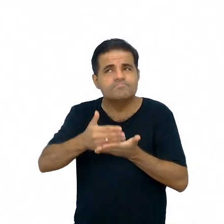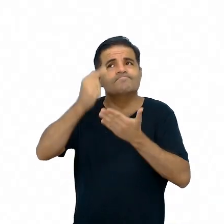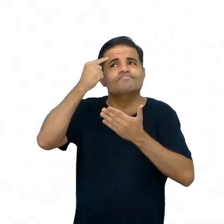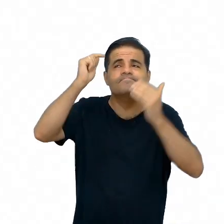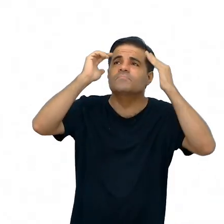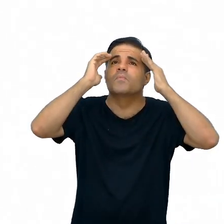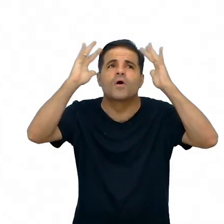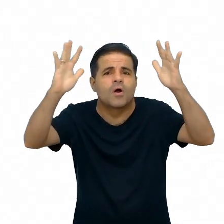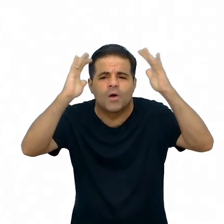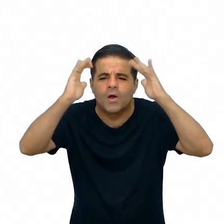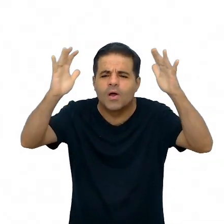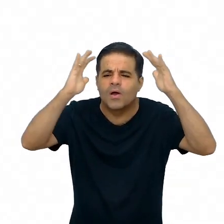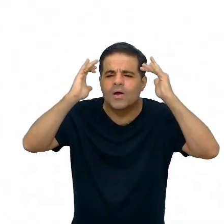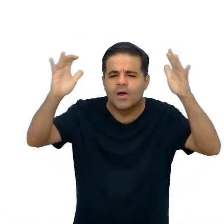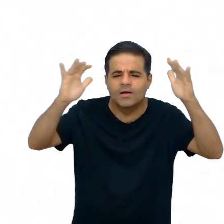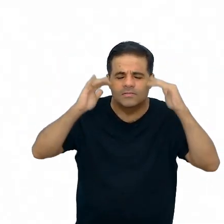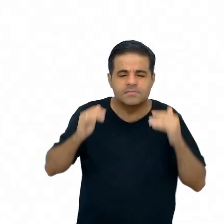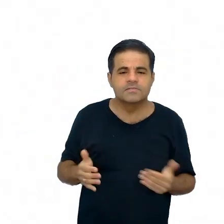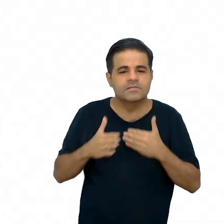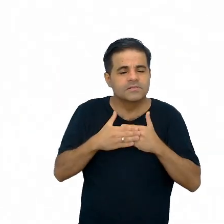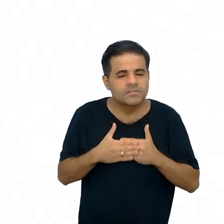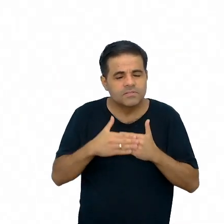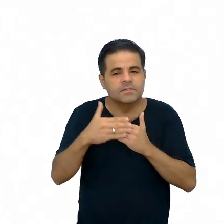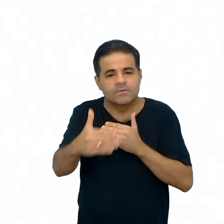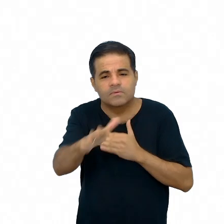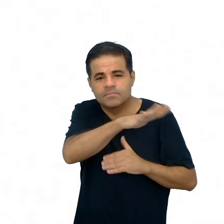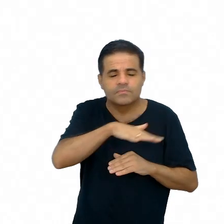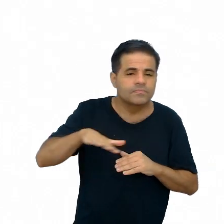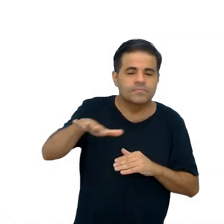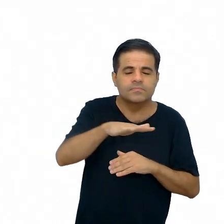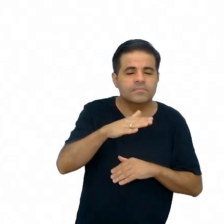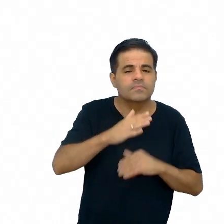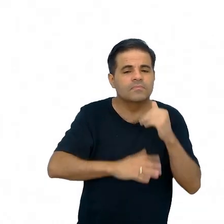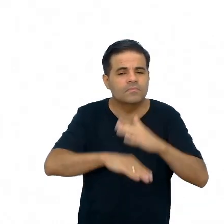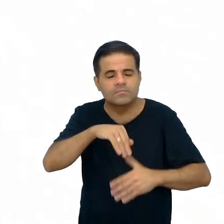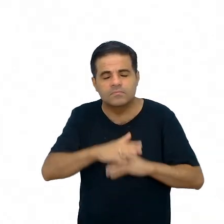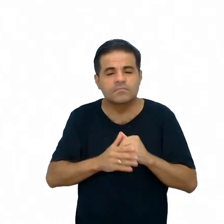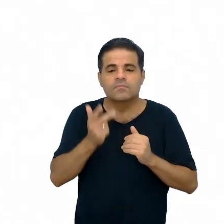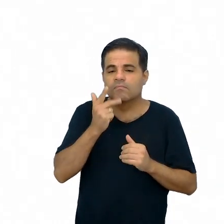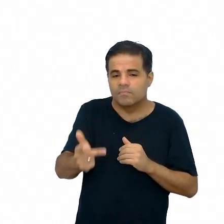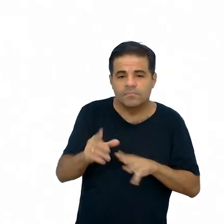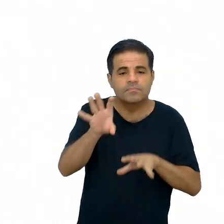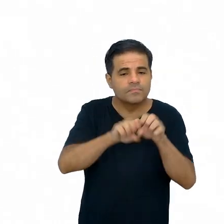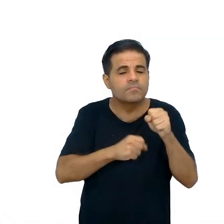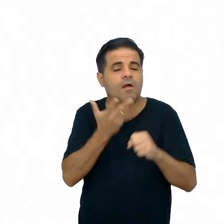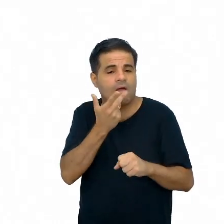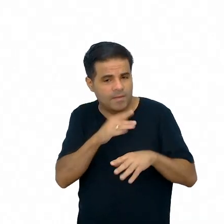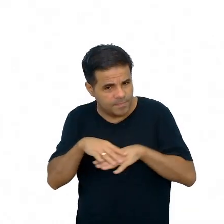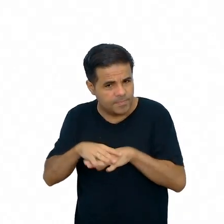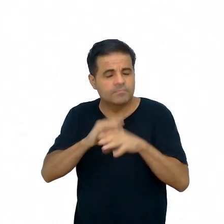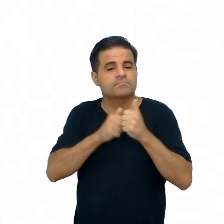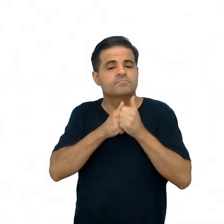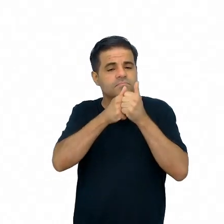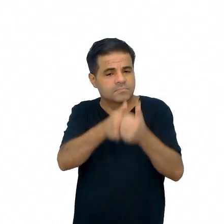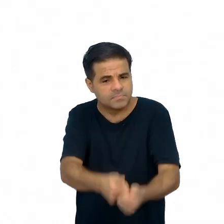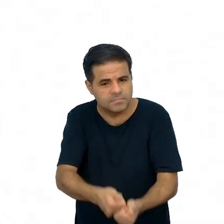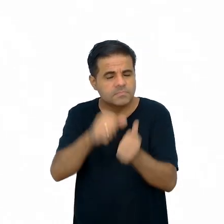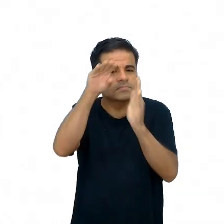reflexão sobre a própria investigação matemática, né? Ela seguiu aí fez